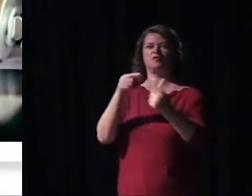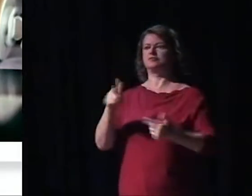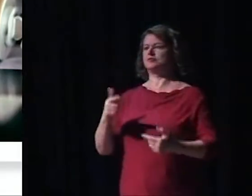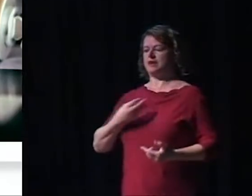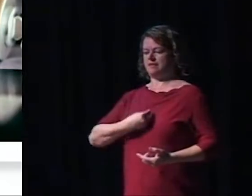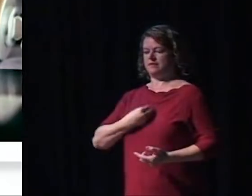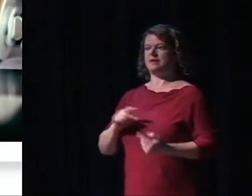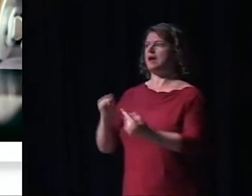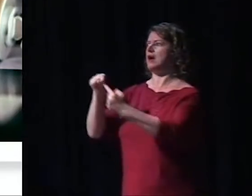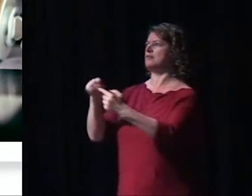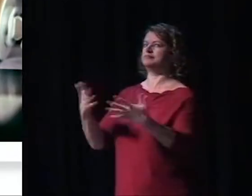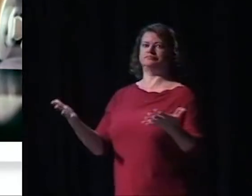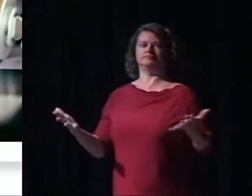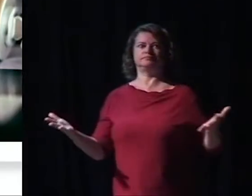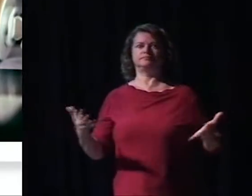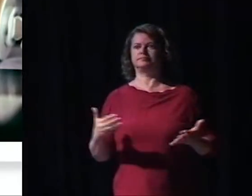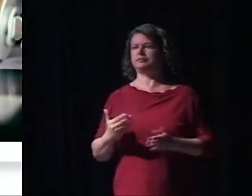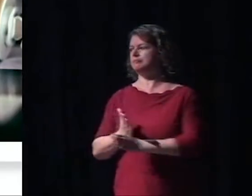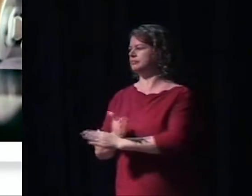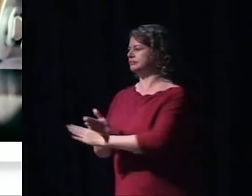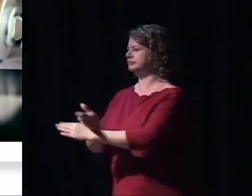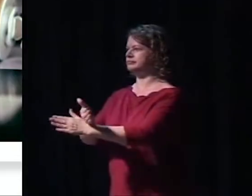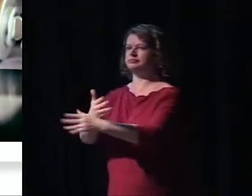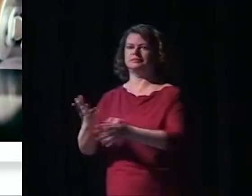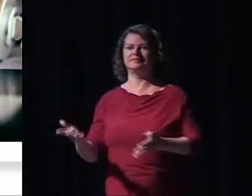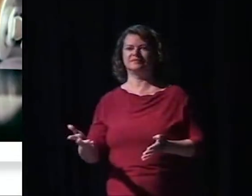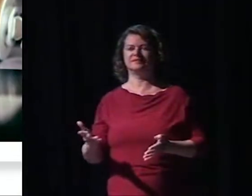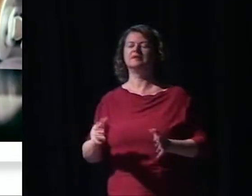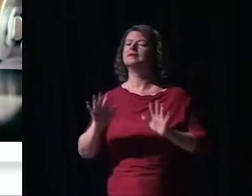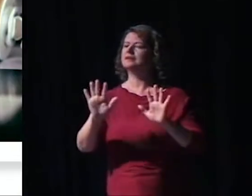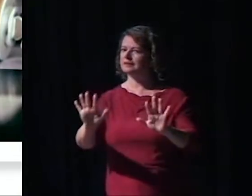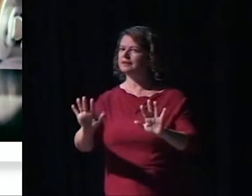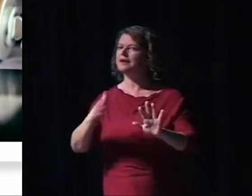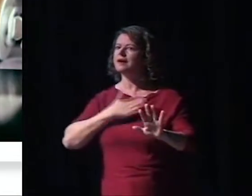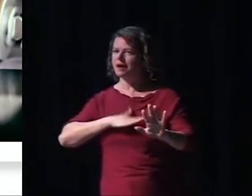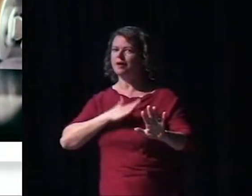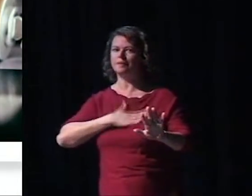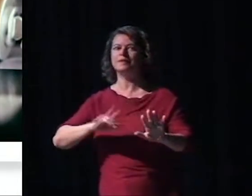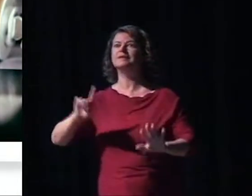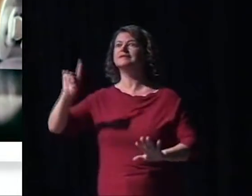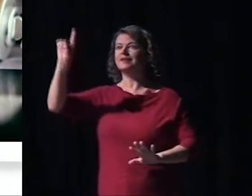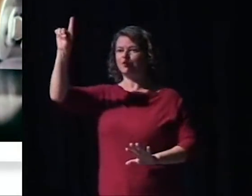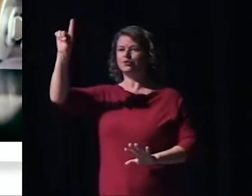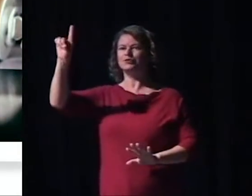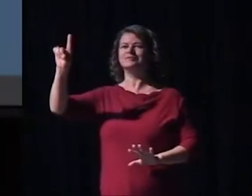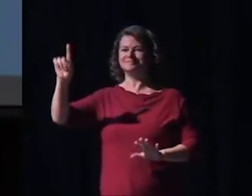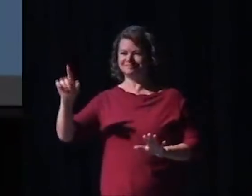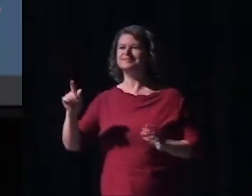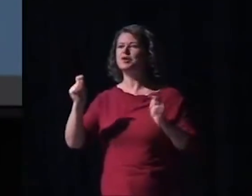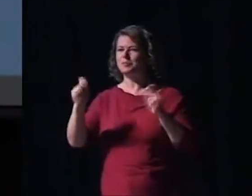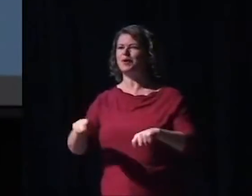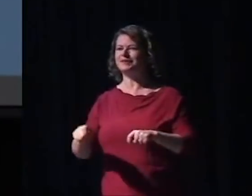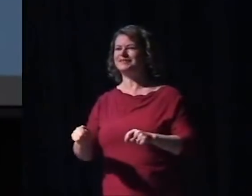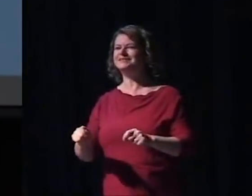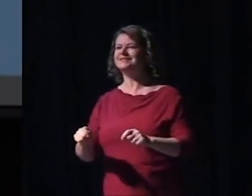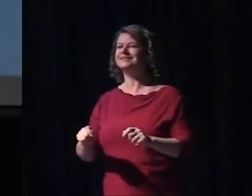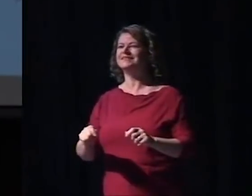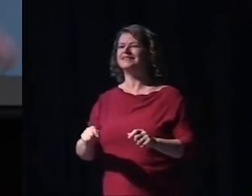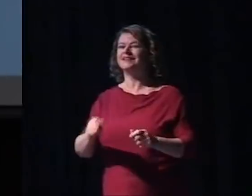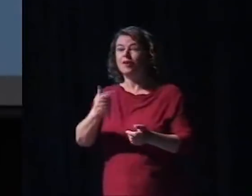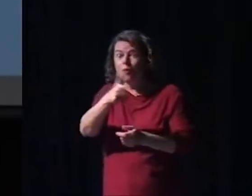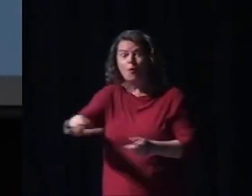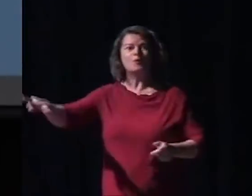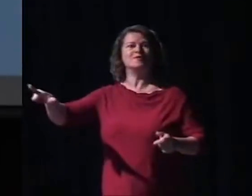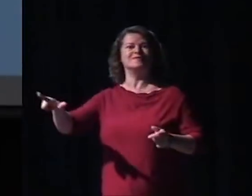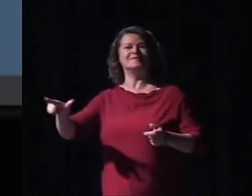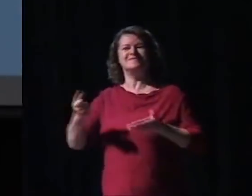Deus é um Deus de começo e recomeço. Deus é um Deus que pode recomeçar a consagração na sua vida